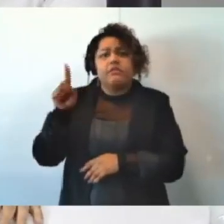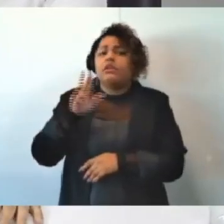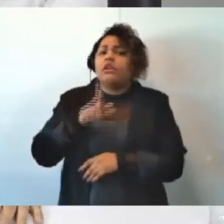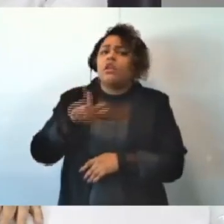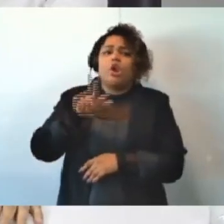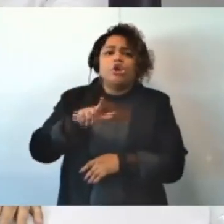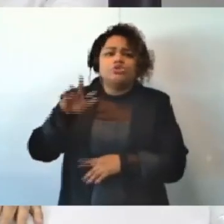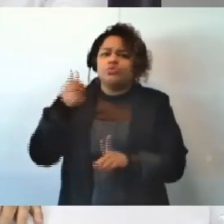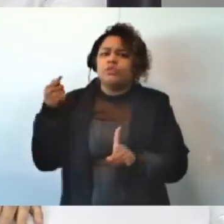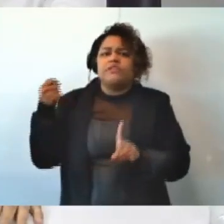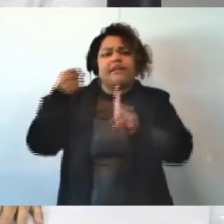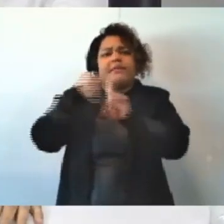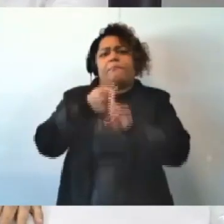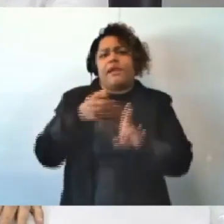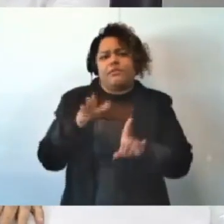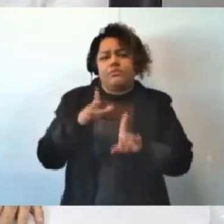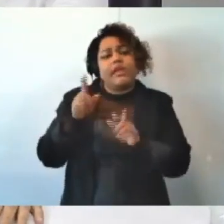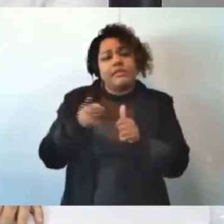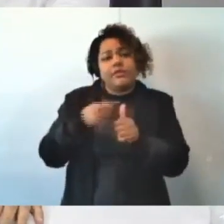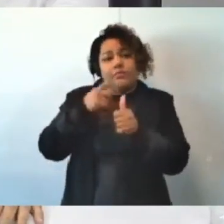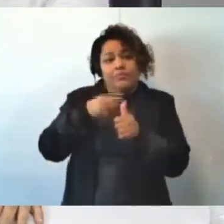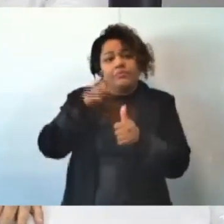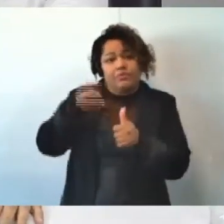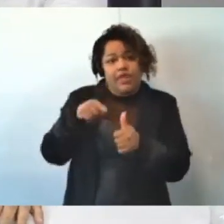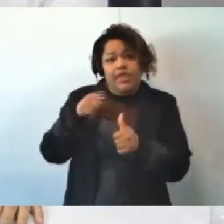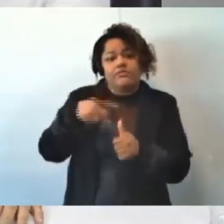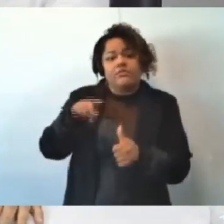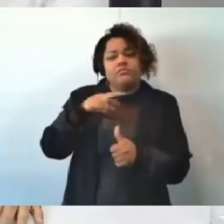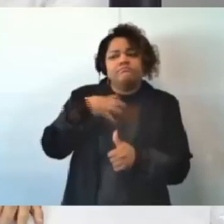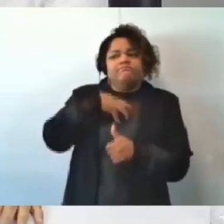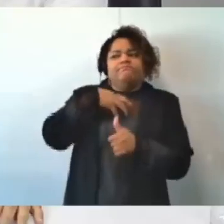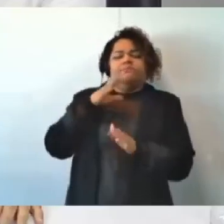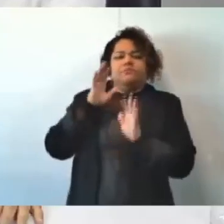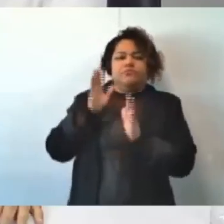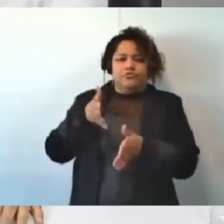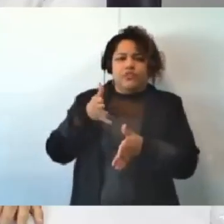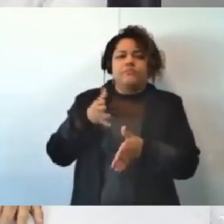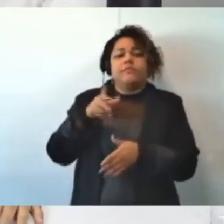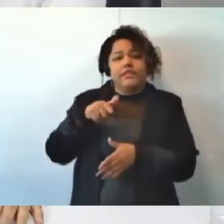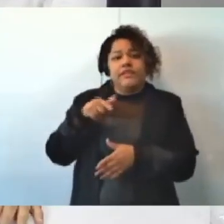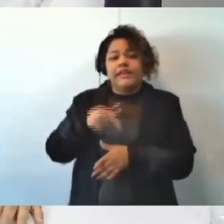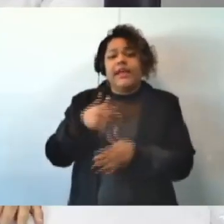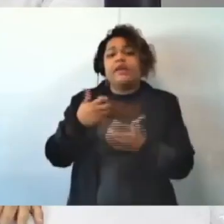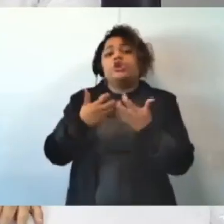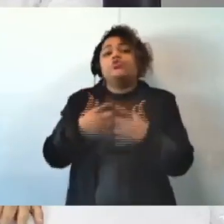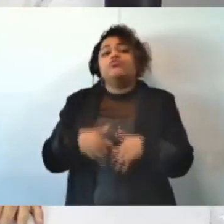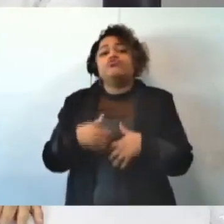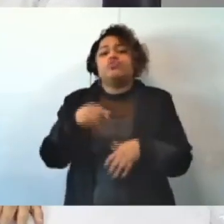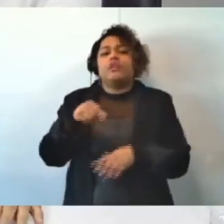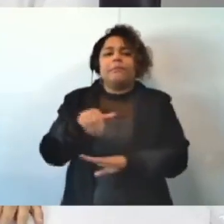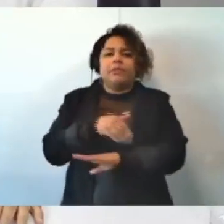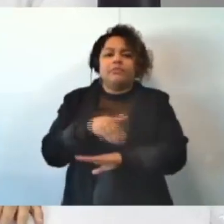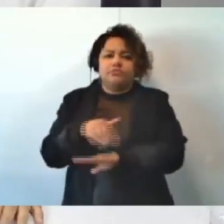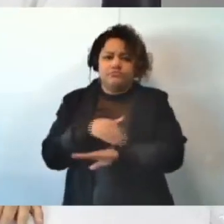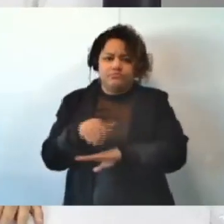primeiro impacto que a gente está vendo com o fechamento da Rua Sapucaí, que já é gritante. Mas virão outros